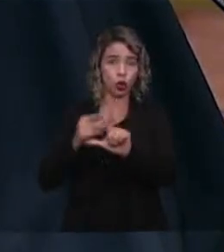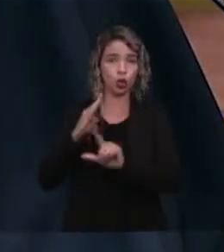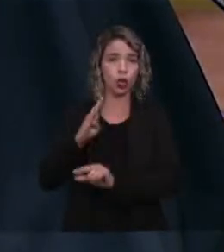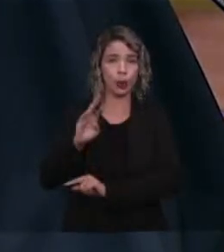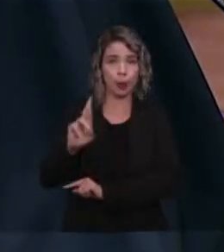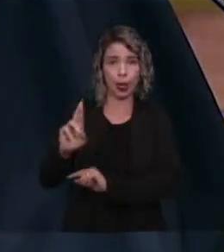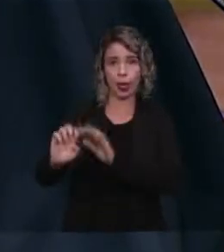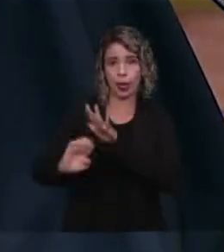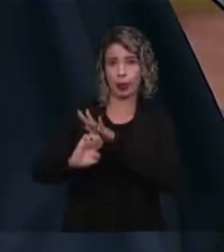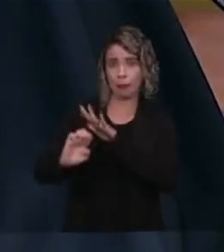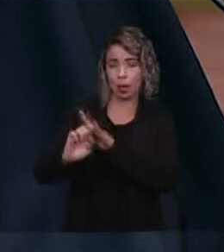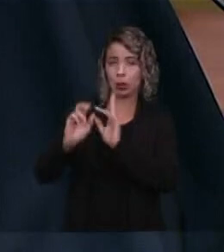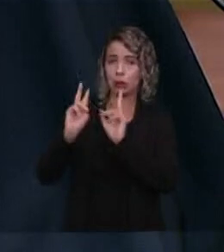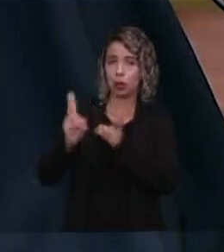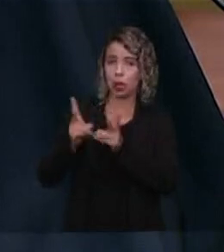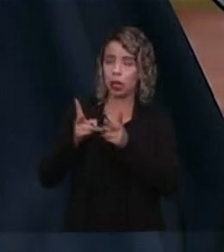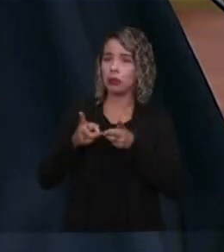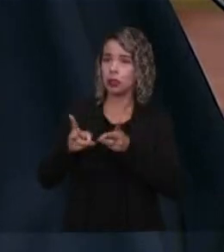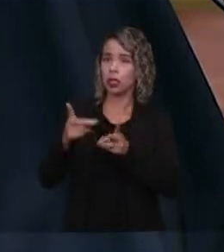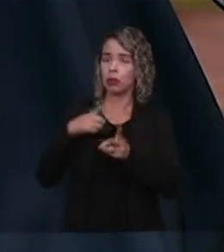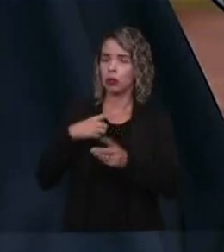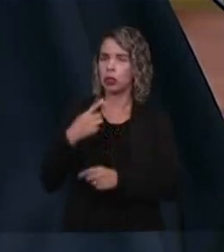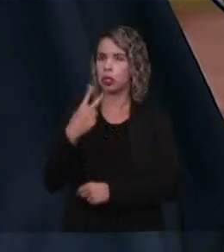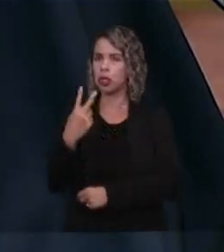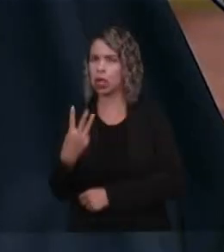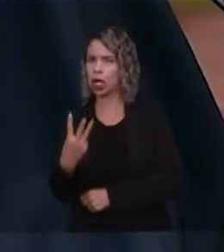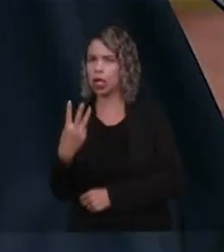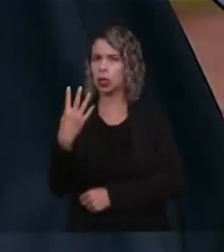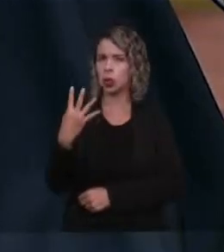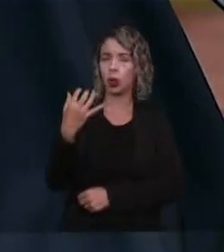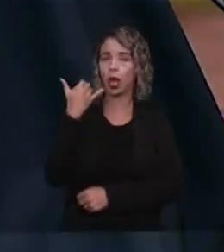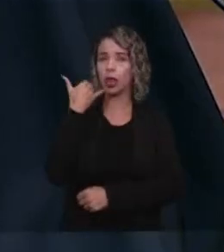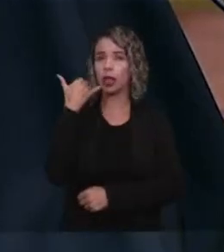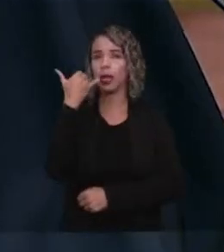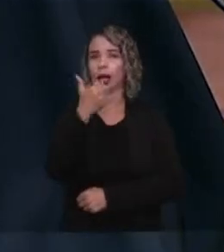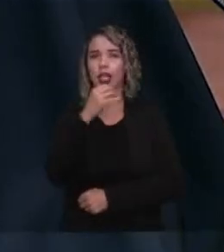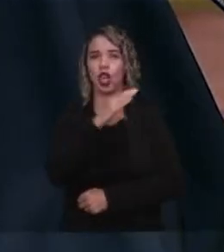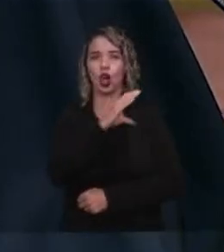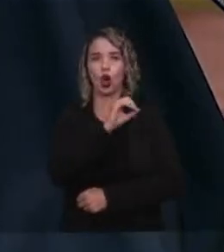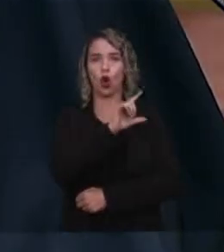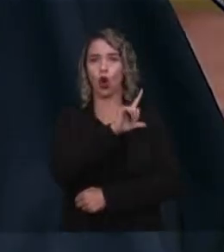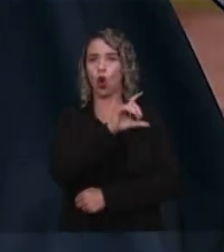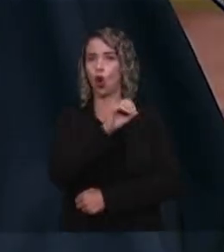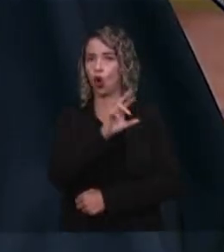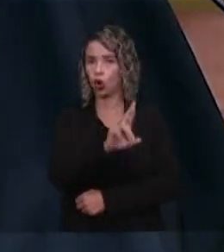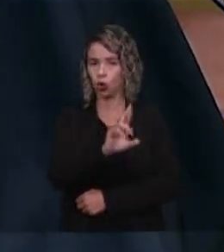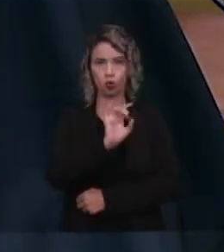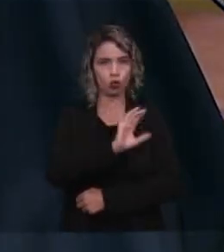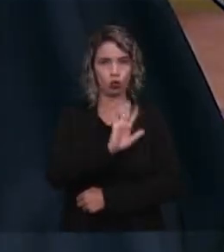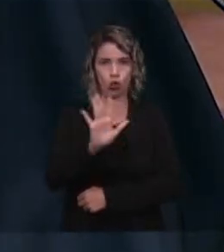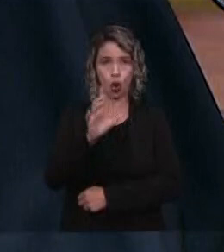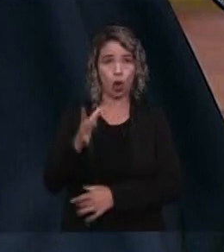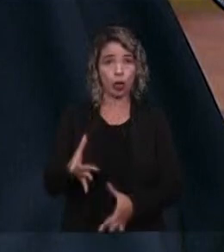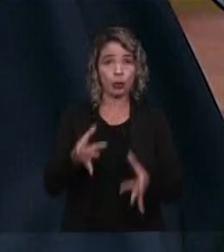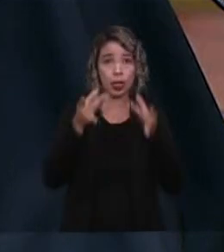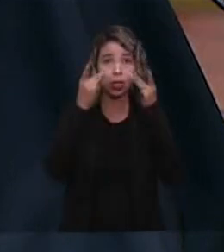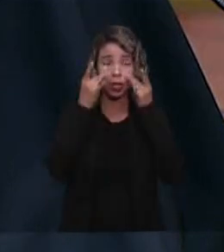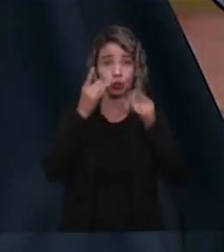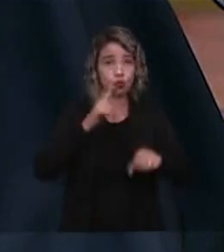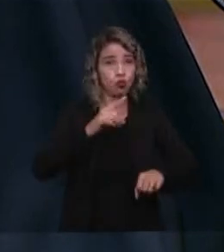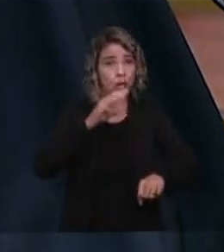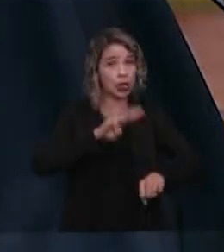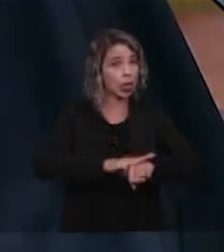BR Distribuidora, manteve 3 ou 4 ligações telefônicas com o acusado Fernando Collor e se encontrou pessoalmente com ele